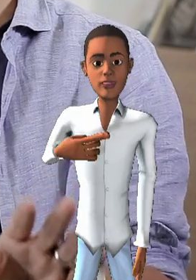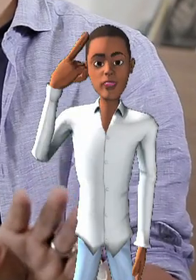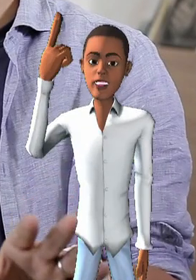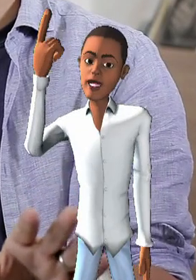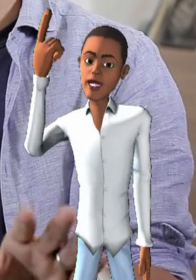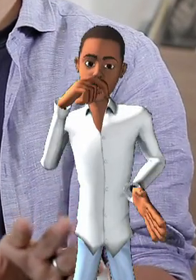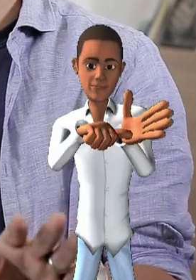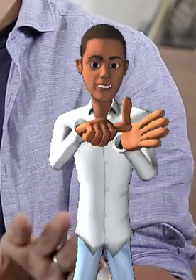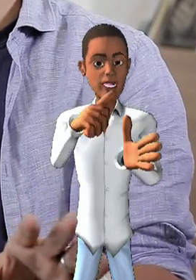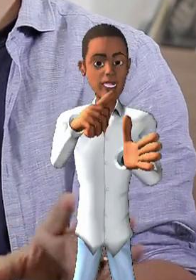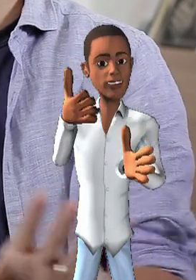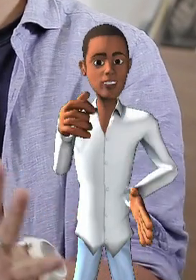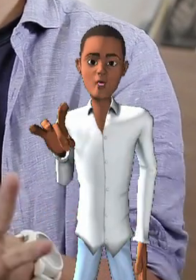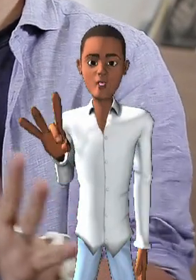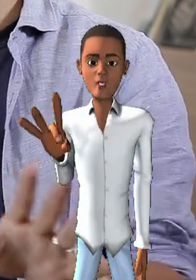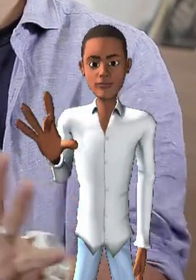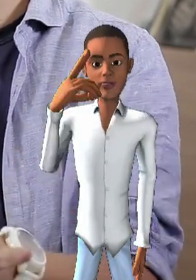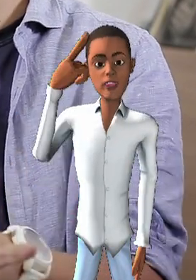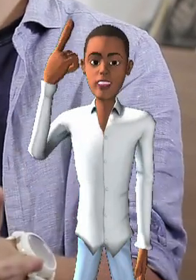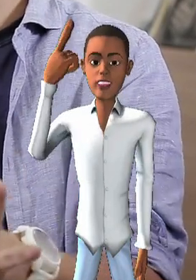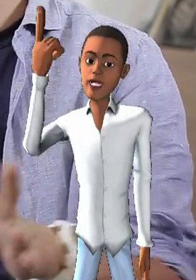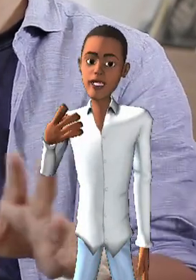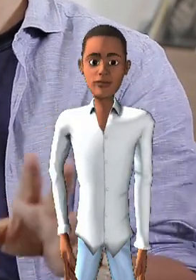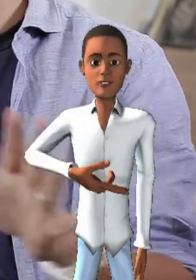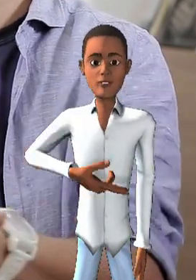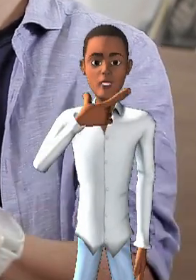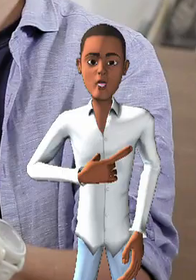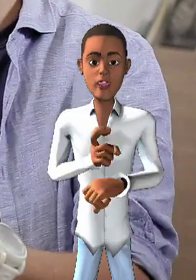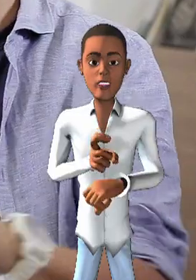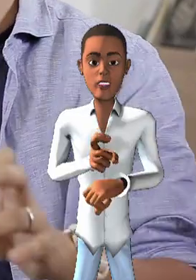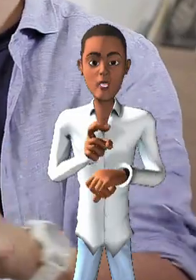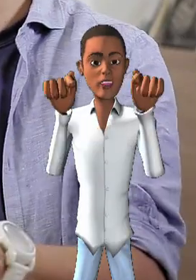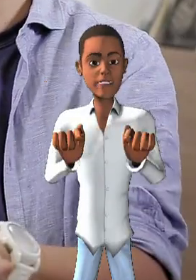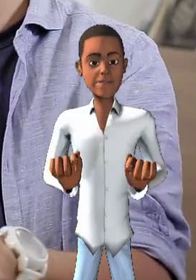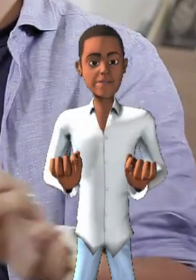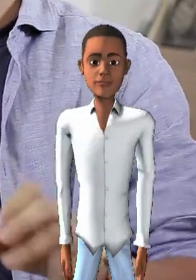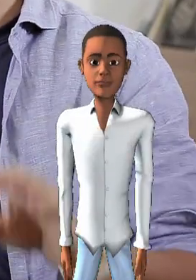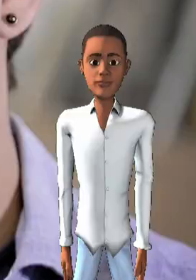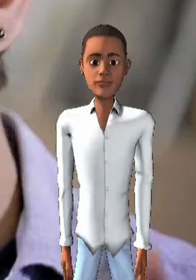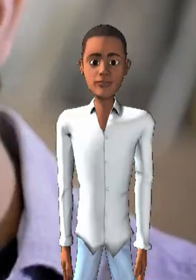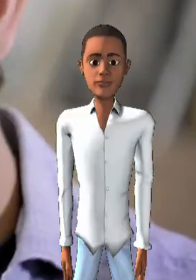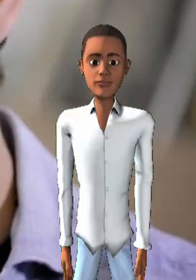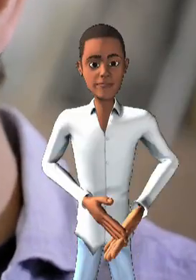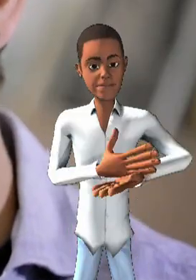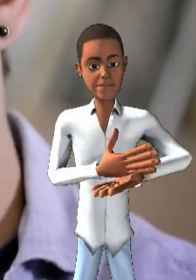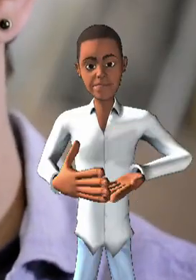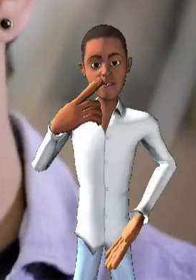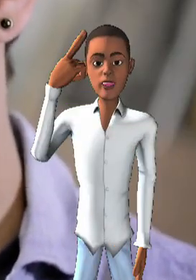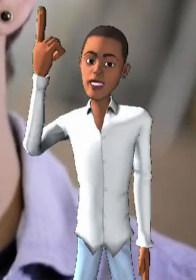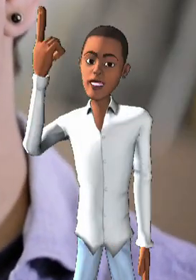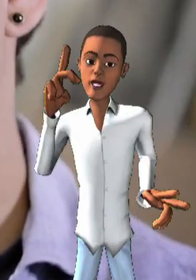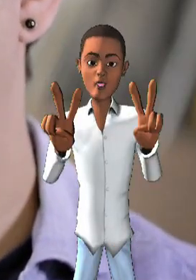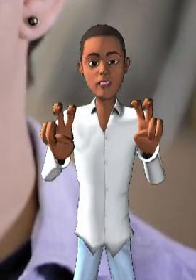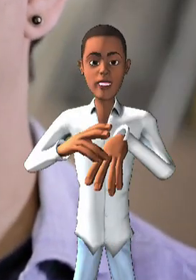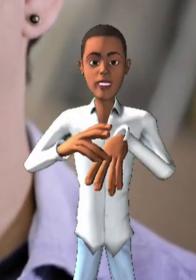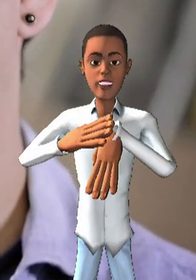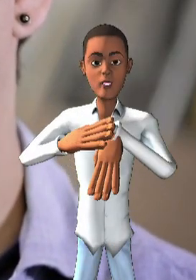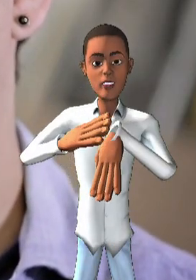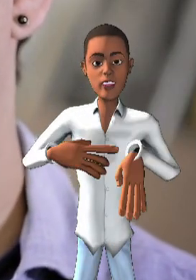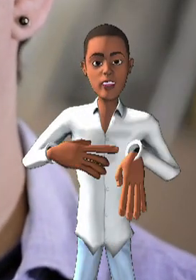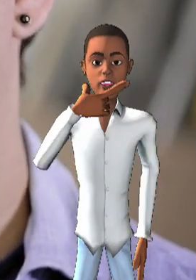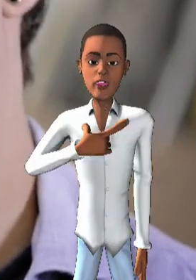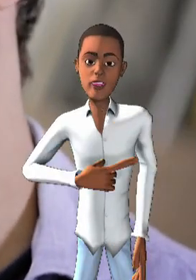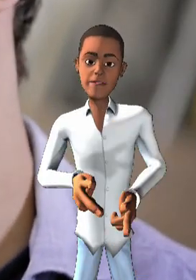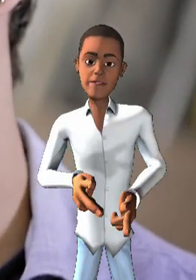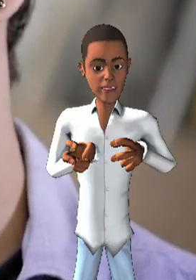Tenha dúvida, não reaja de primeiro momento assim, de eu não sou machista, eu não sou. Tenha dúvida e comece a repensar as